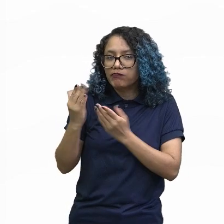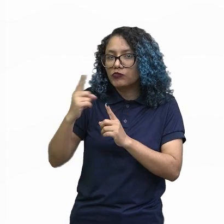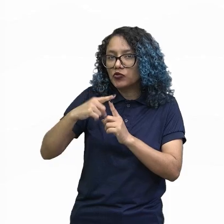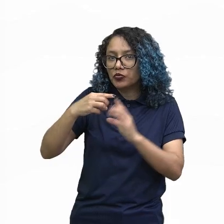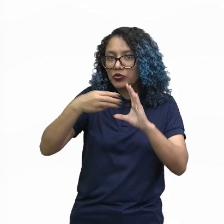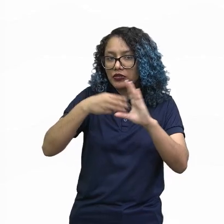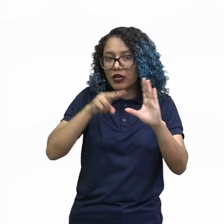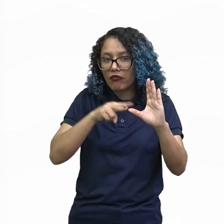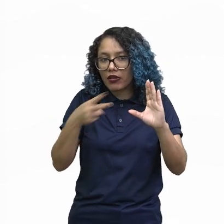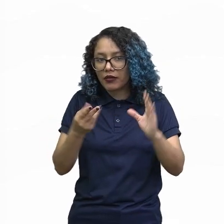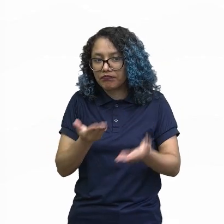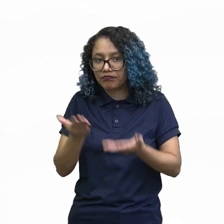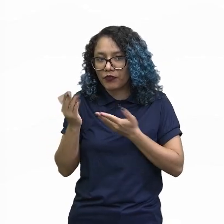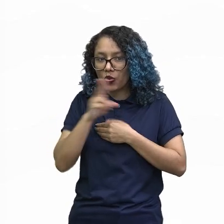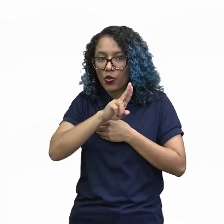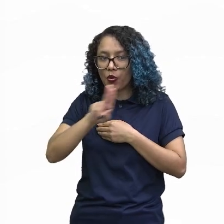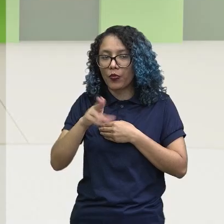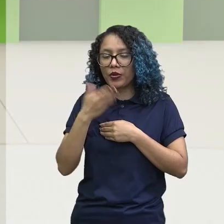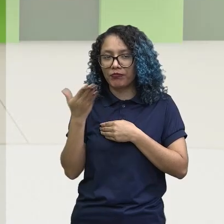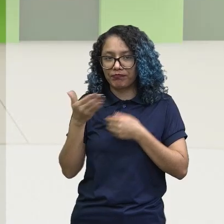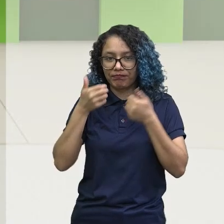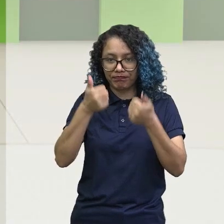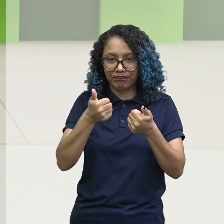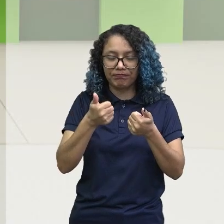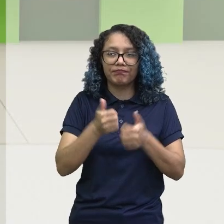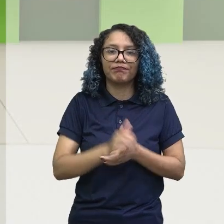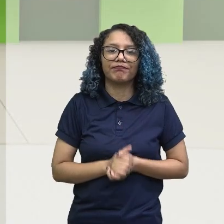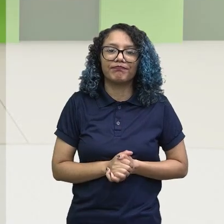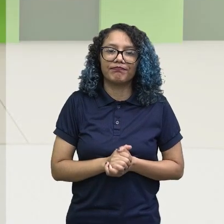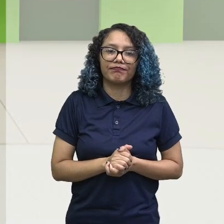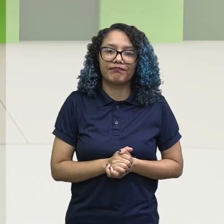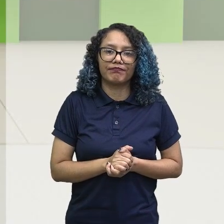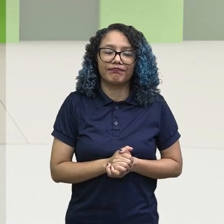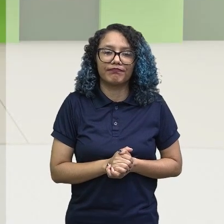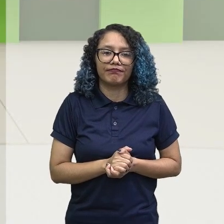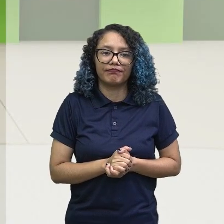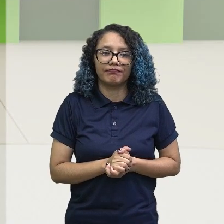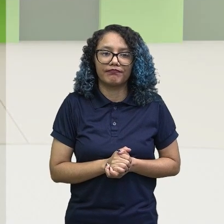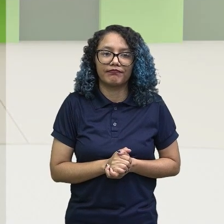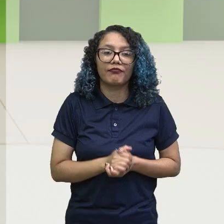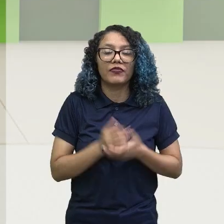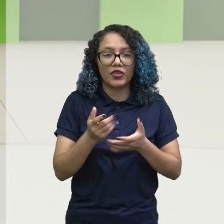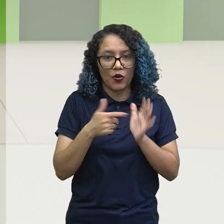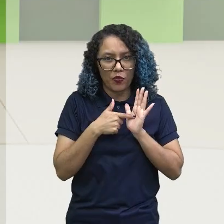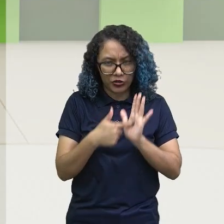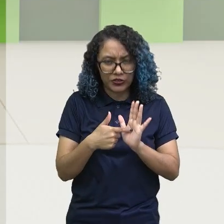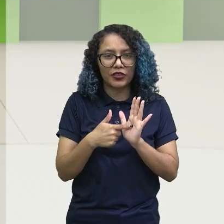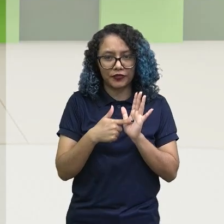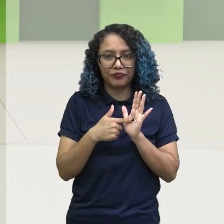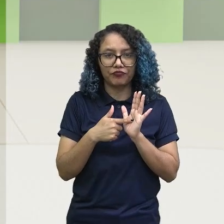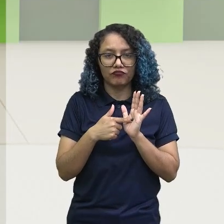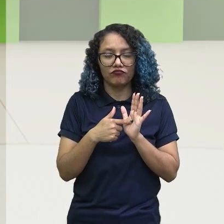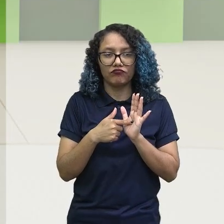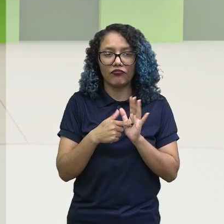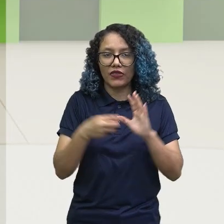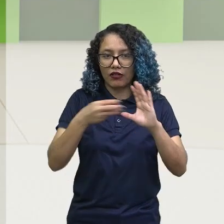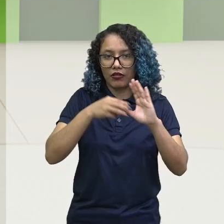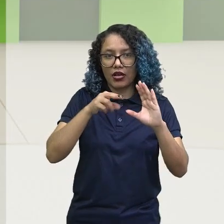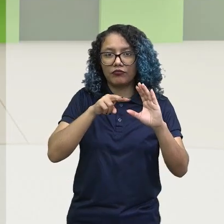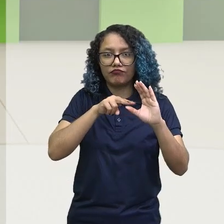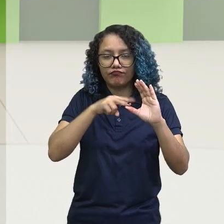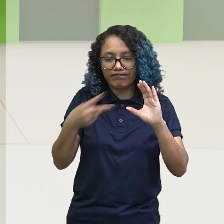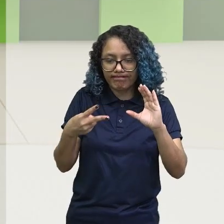células pluripotentes. Certo? Então, a gente pode observar aí as células-tronco embrionárias, né, que estão ali